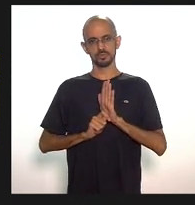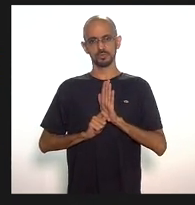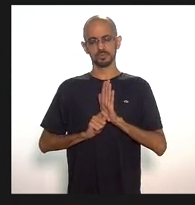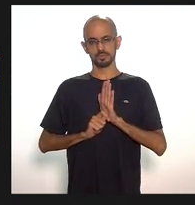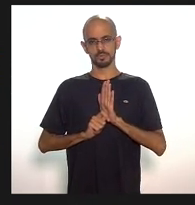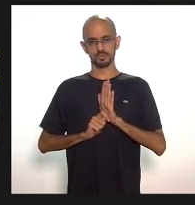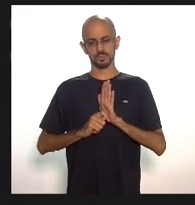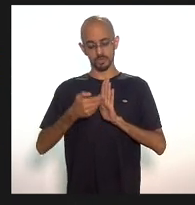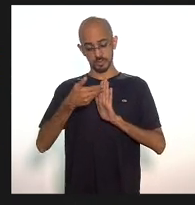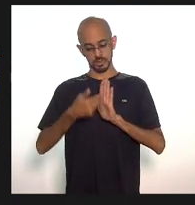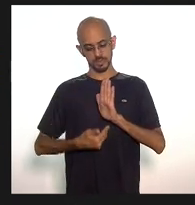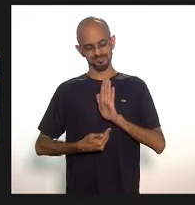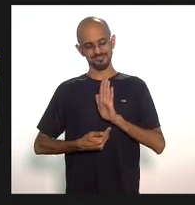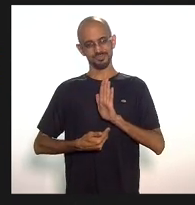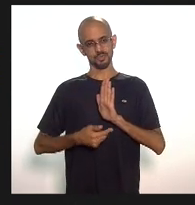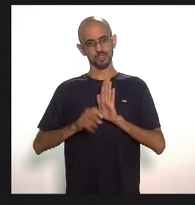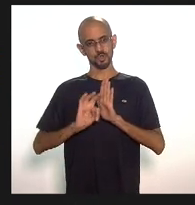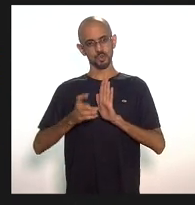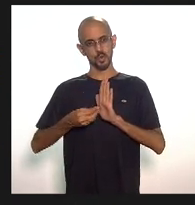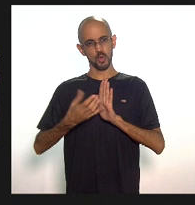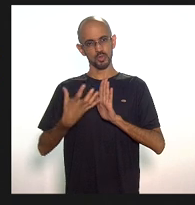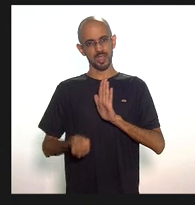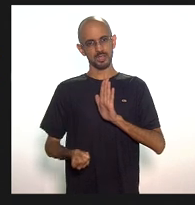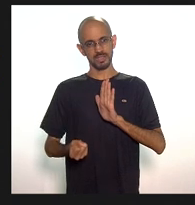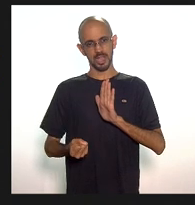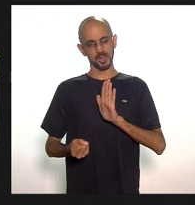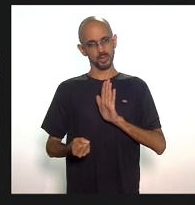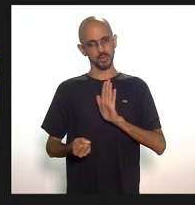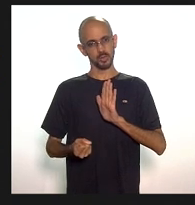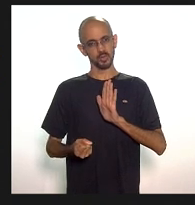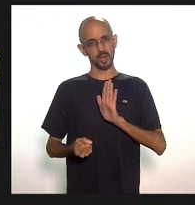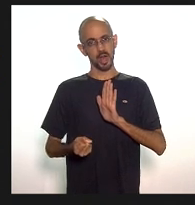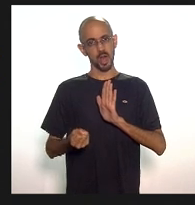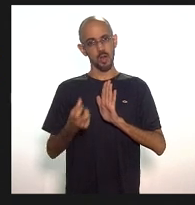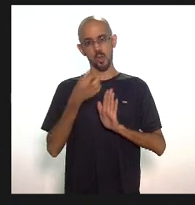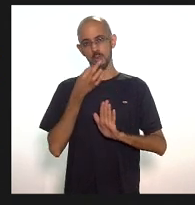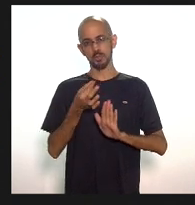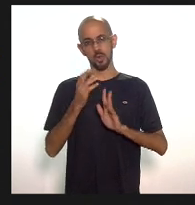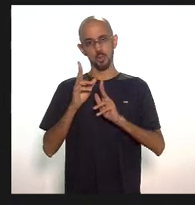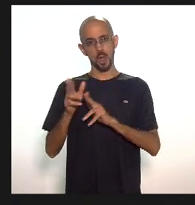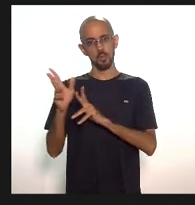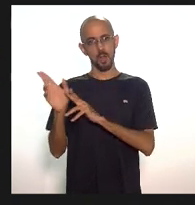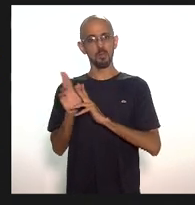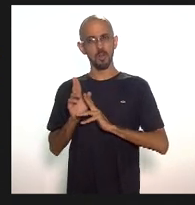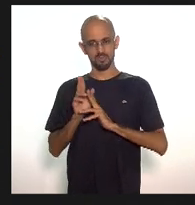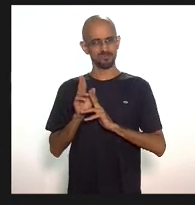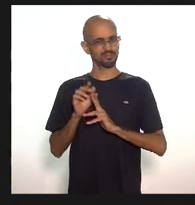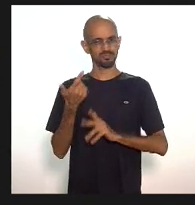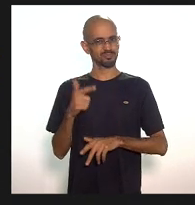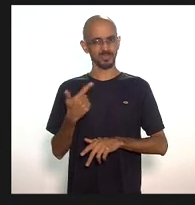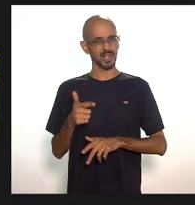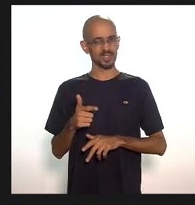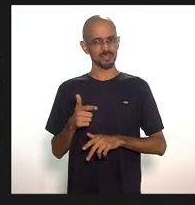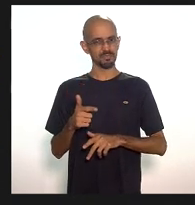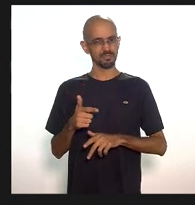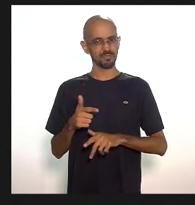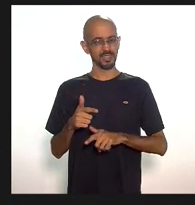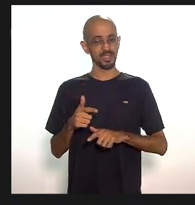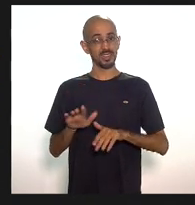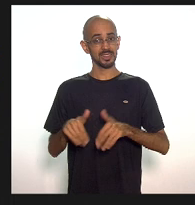que tem unanimidade, sabe, em posições. Então, a tarefa do senador era uma tarefa bastante